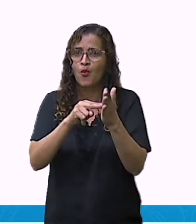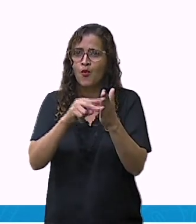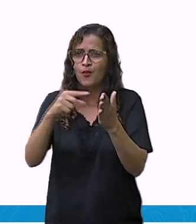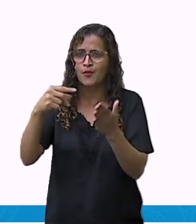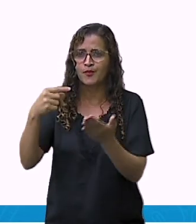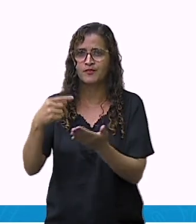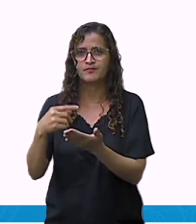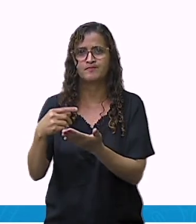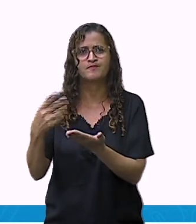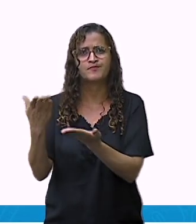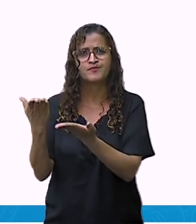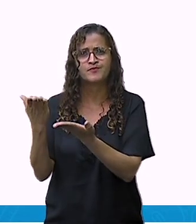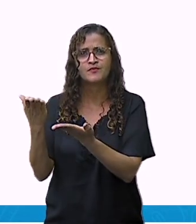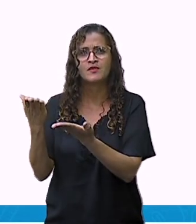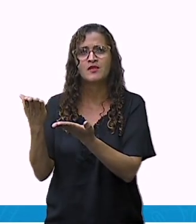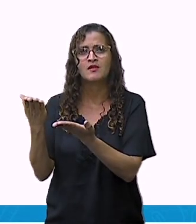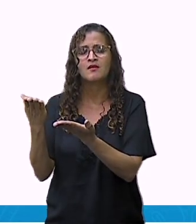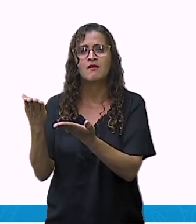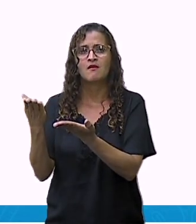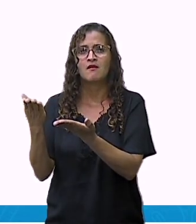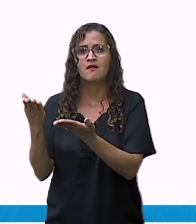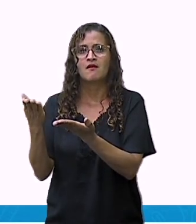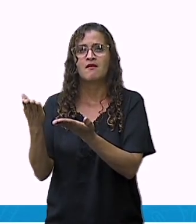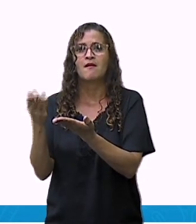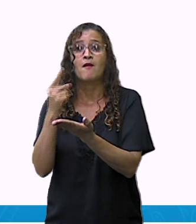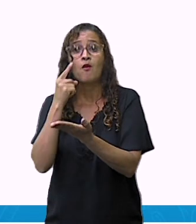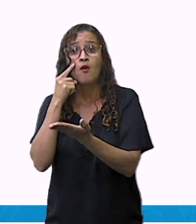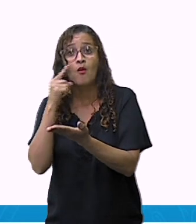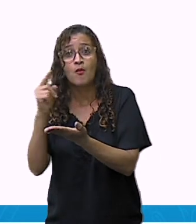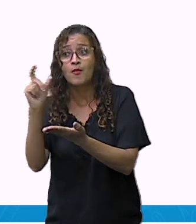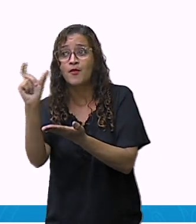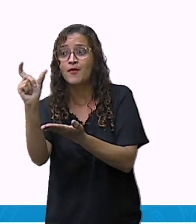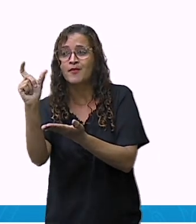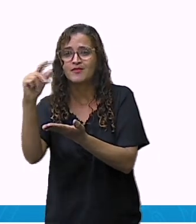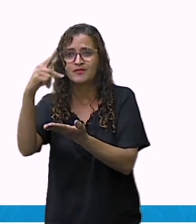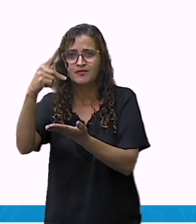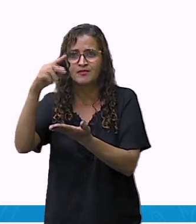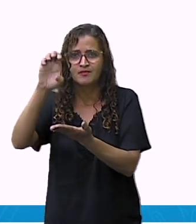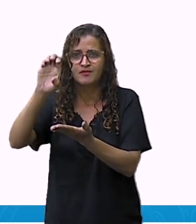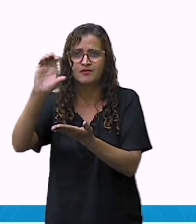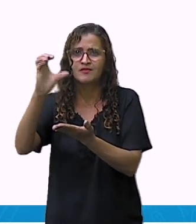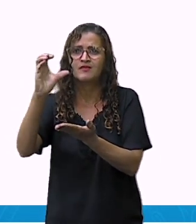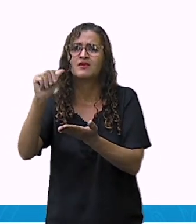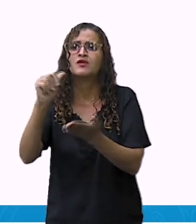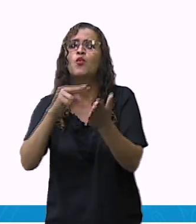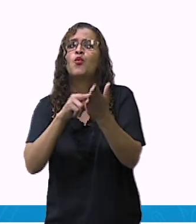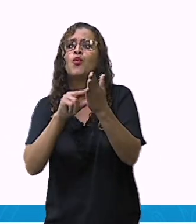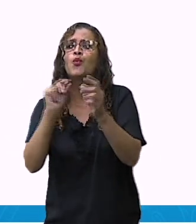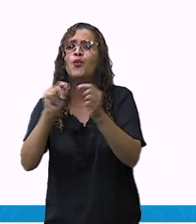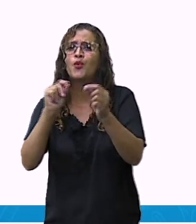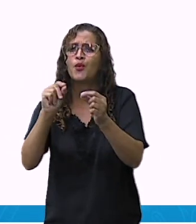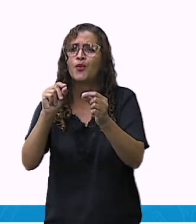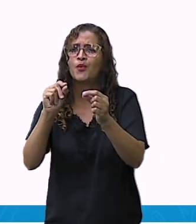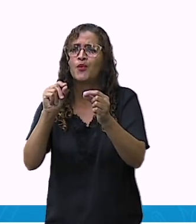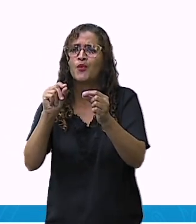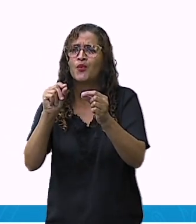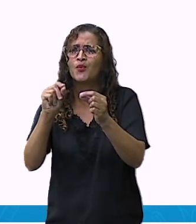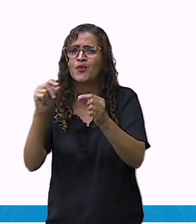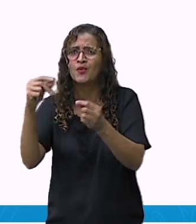dessa palavra aparece o termo peça. No caso, o significado tem relação com